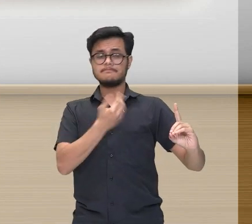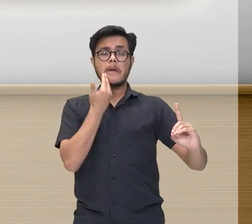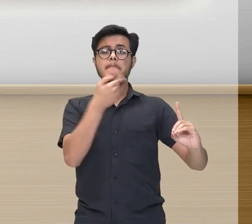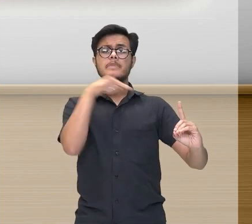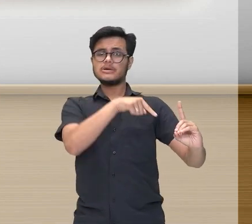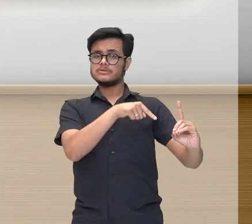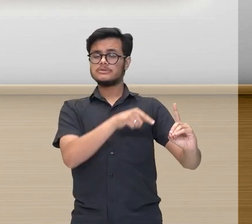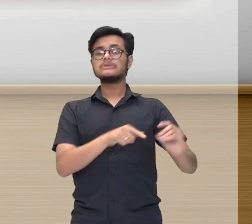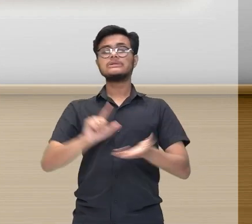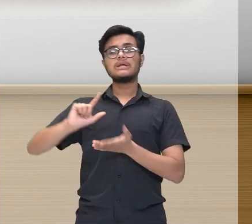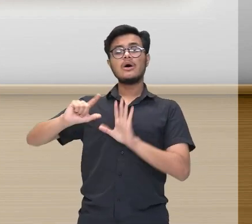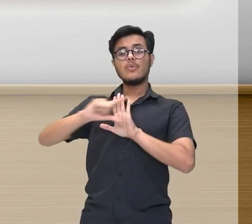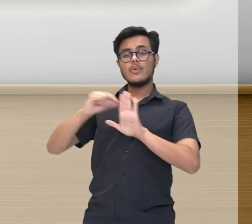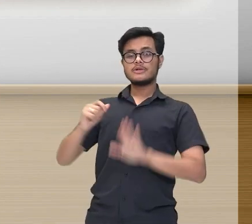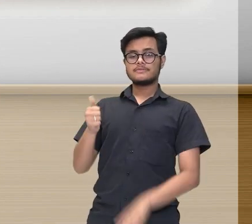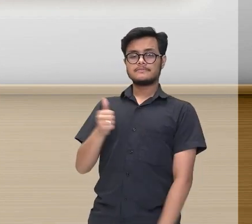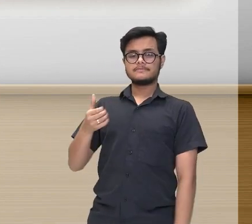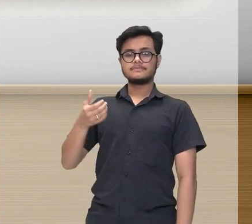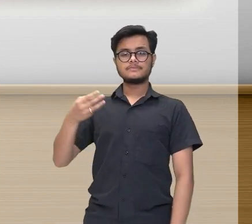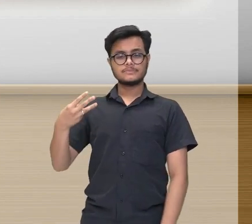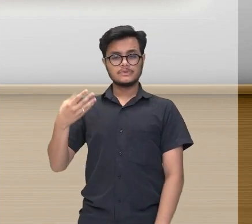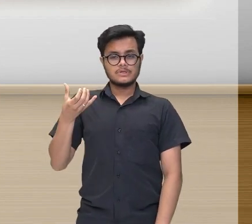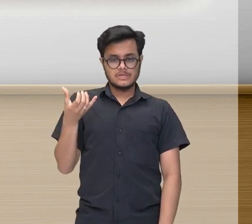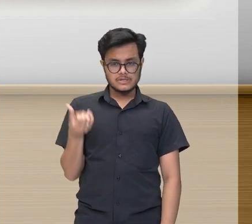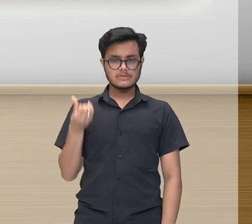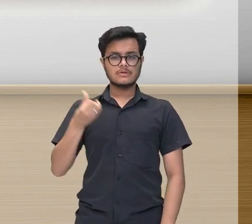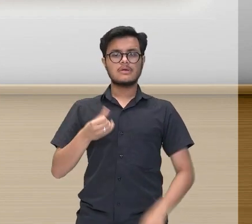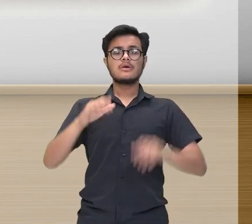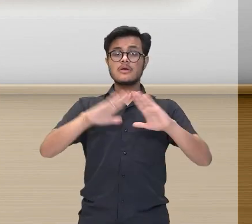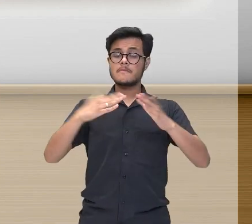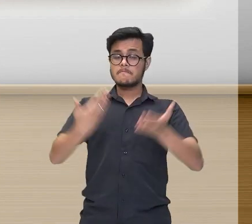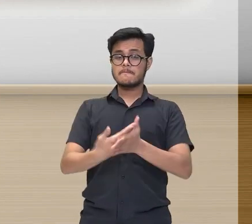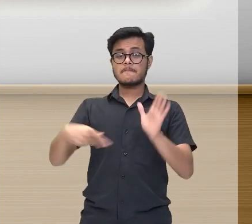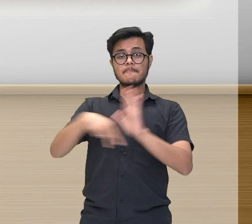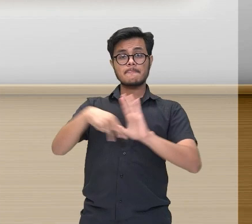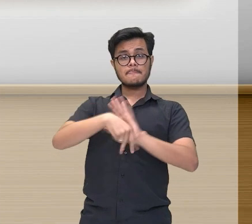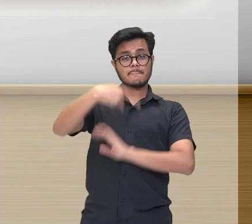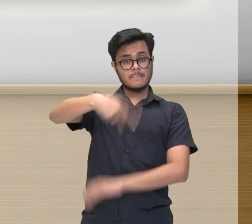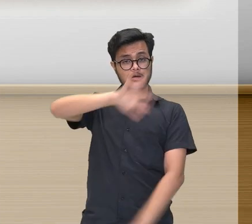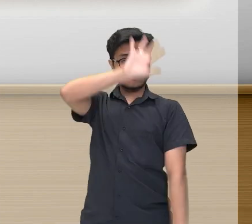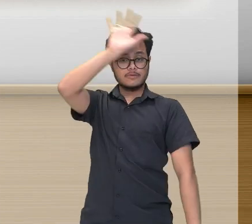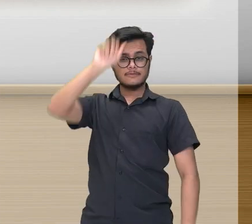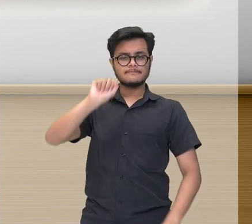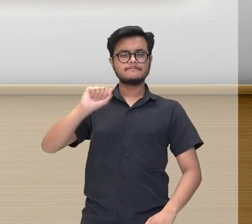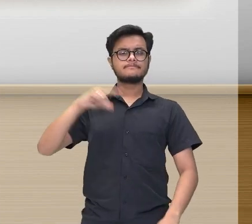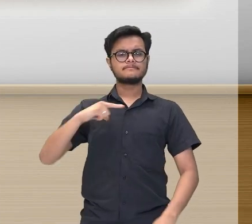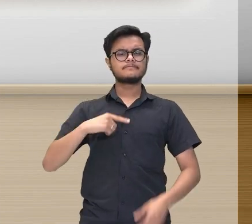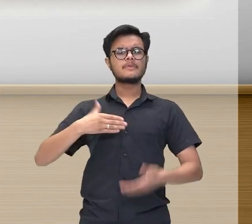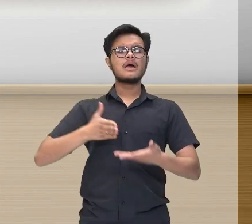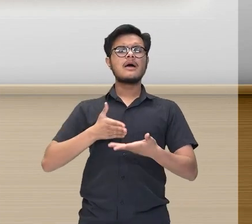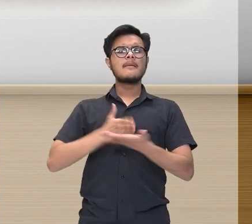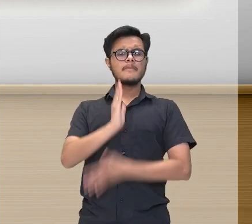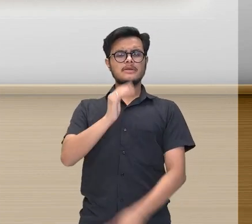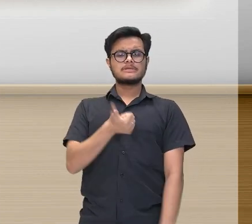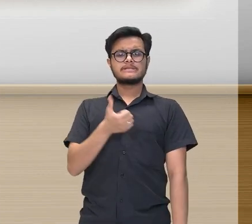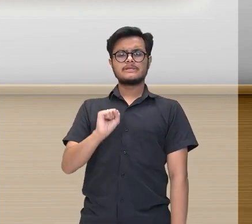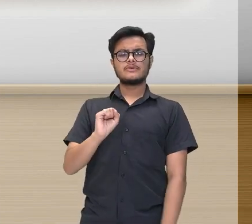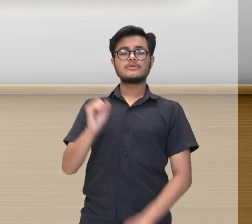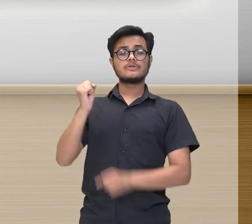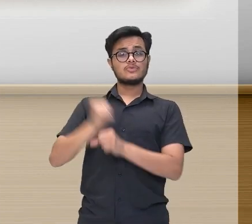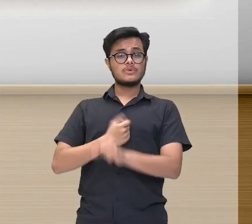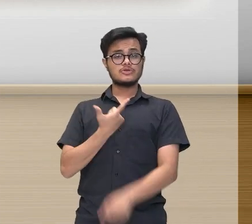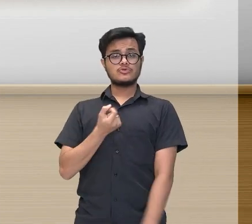né, com o artigo 136 do Regimento Geral das Escolas da Rede Estadual do Ensino do Amazonas, foi aprovado sob a resolução de número 180